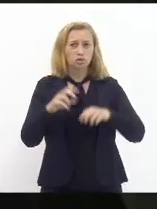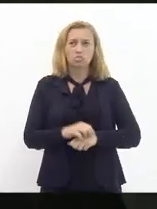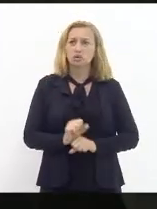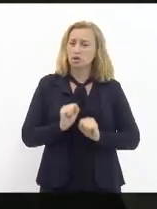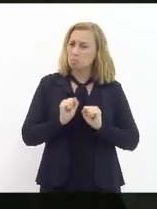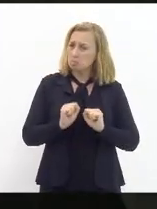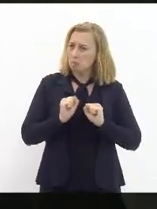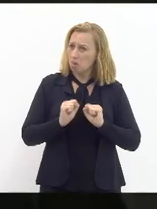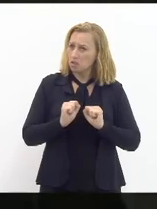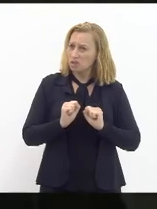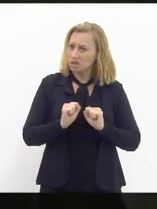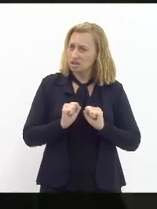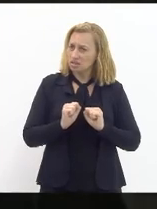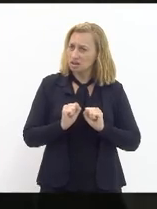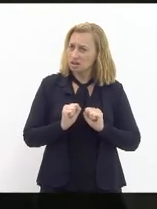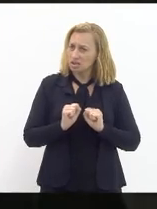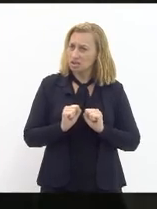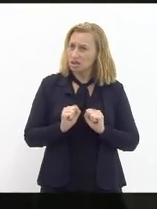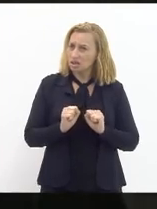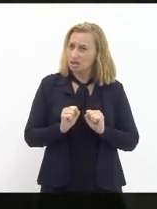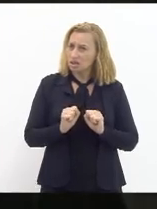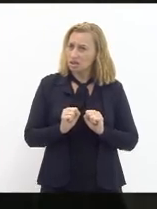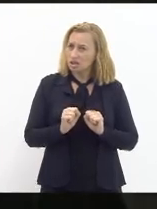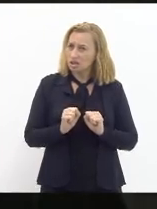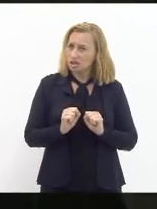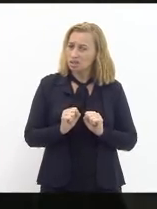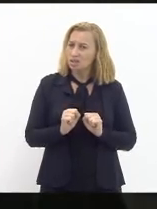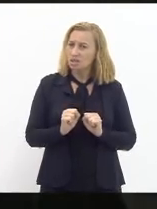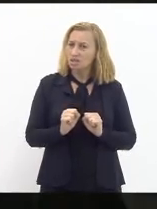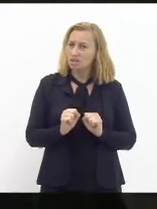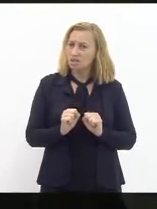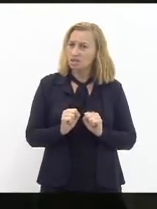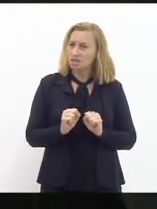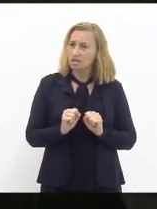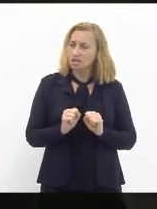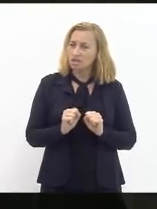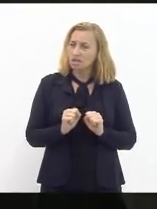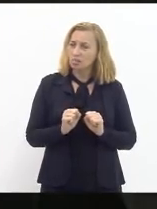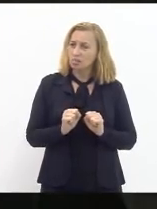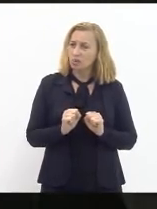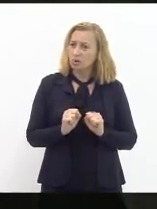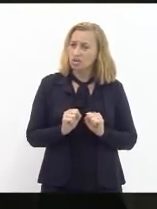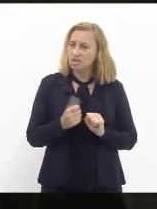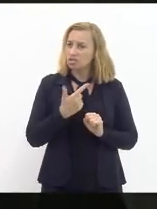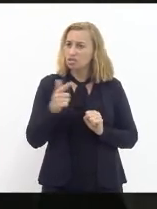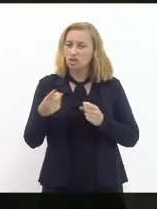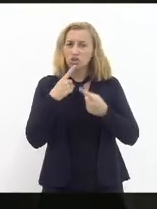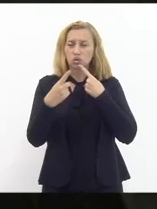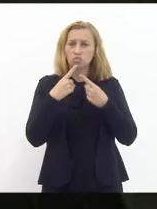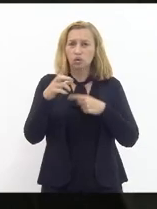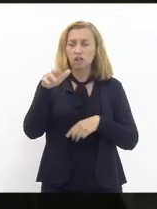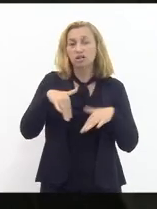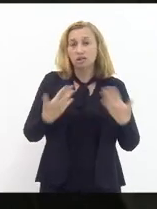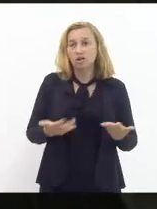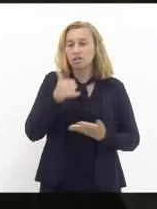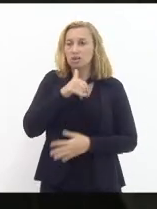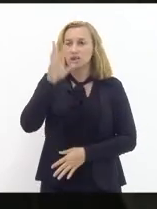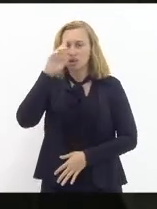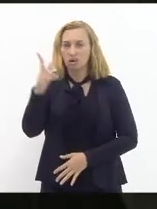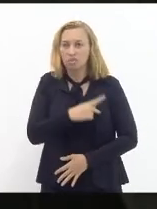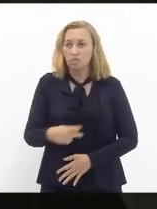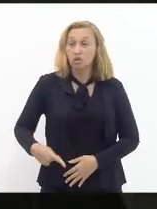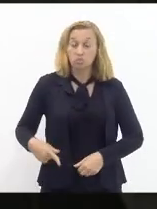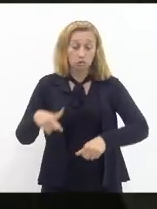possa passar sem uma grande discussão temática. Então, senhora presidente,